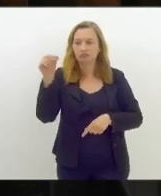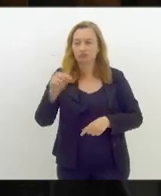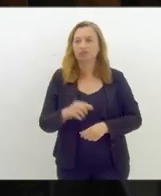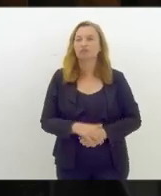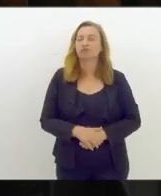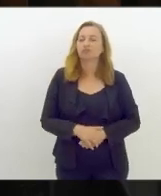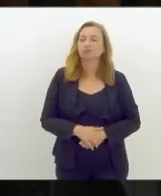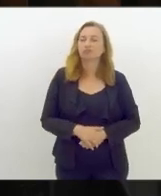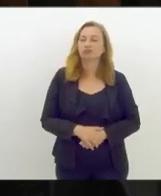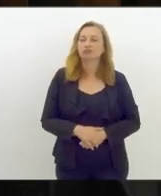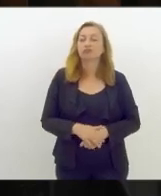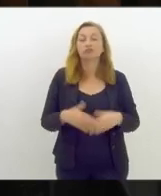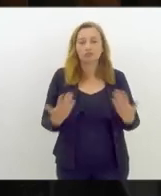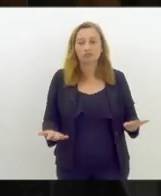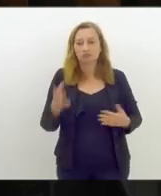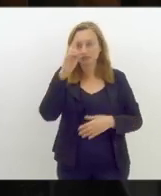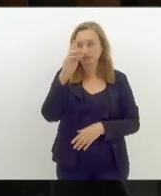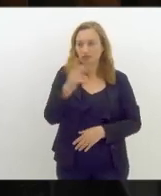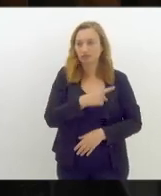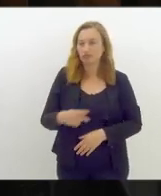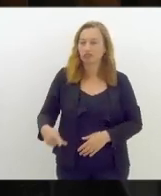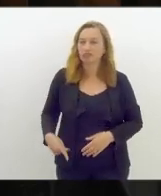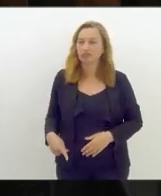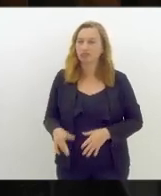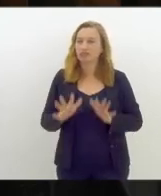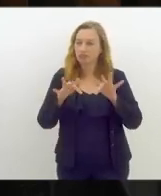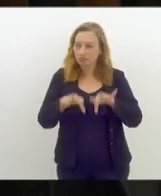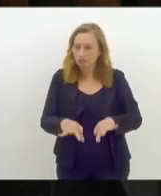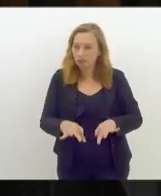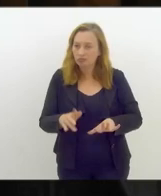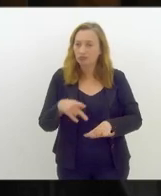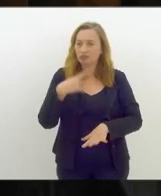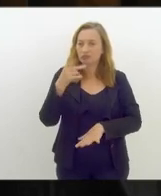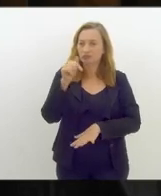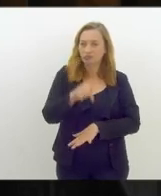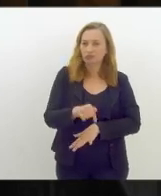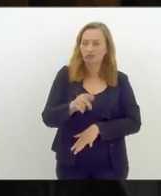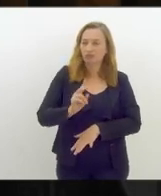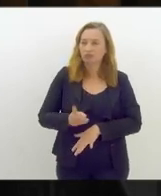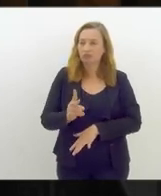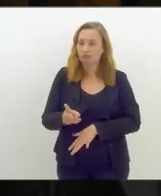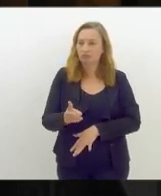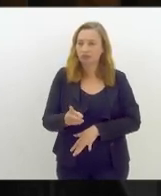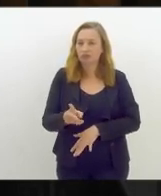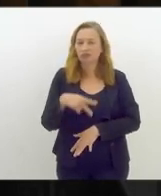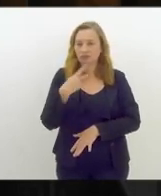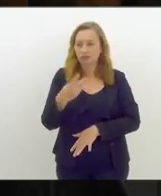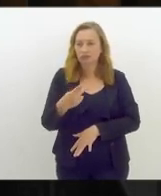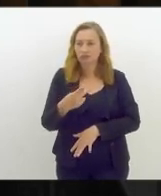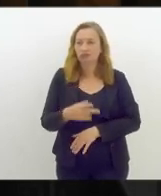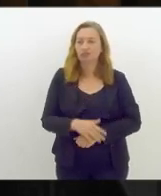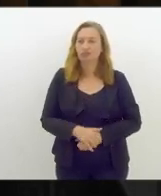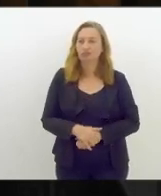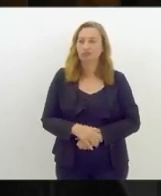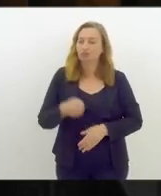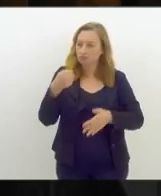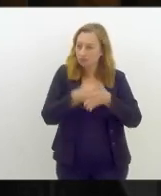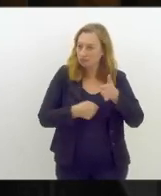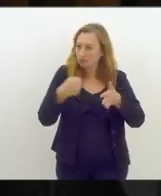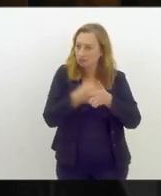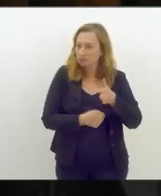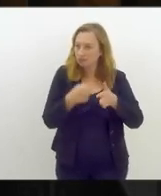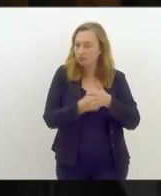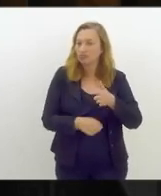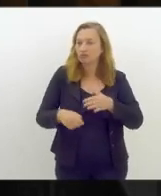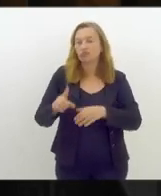Dito isso, senhora presidente, encerro reafirmando aquilo que sempre digo. Lutar pelo